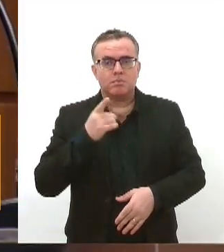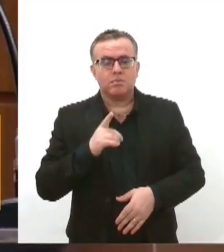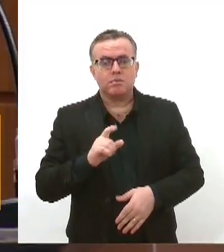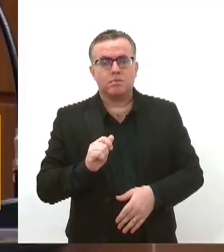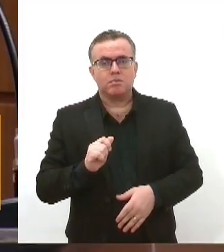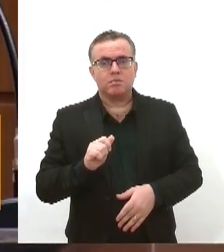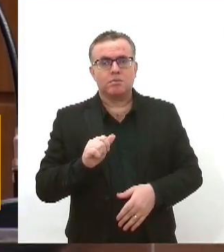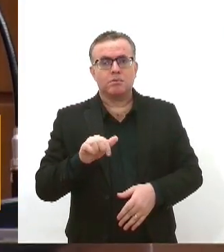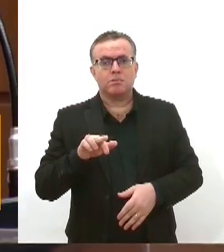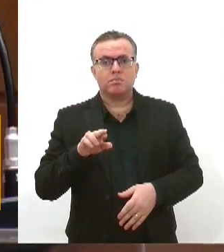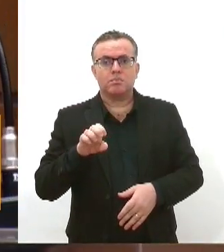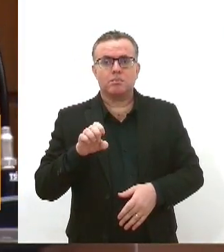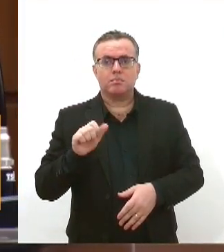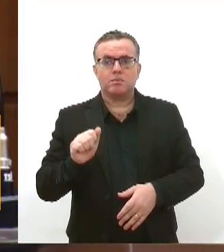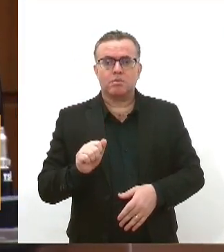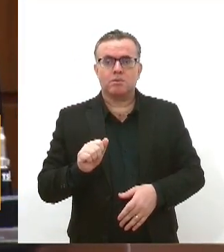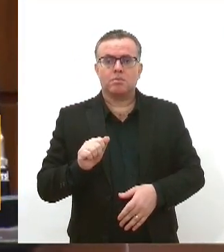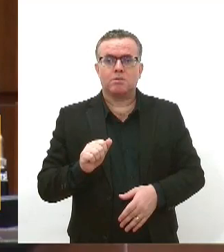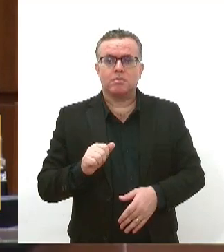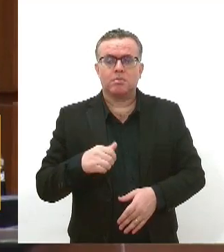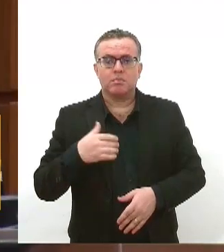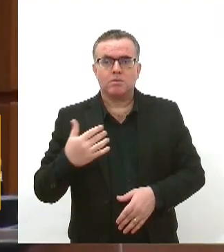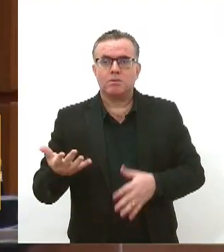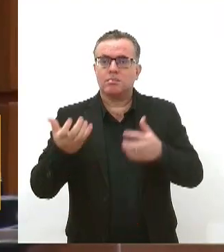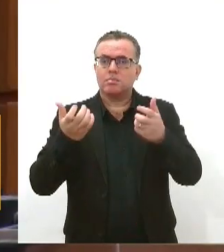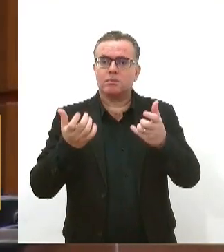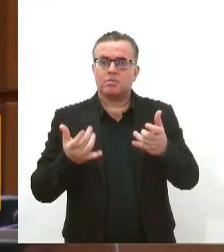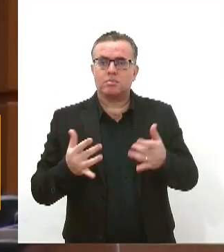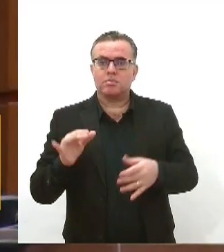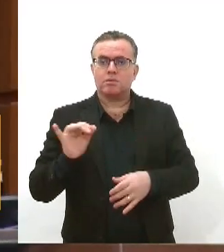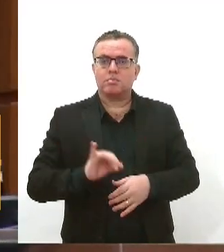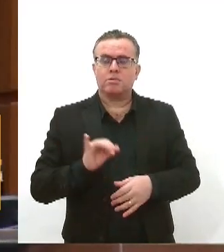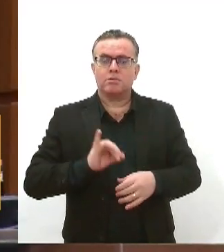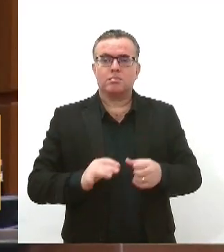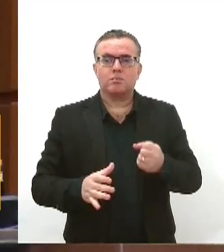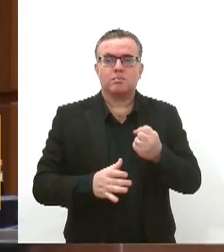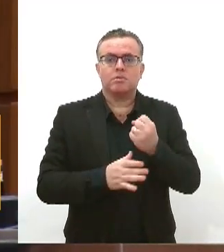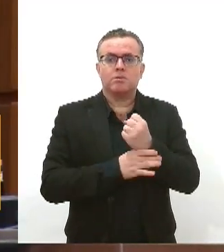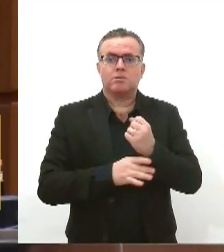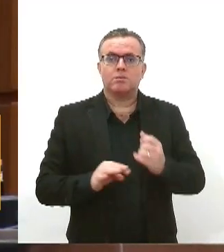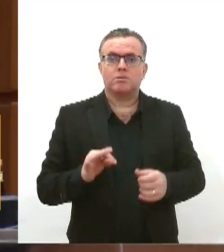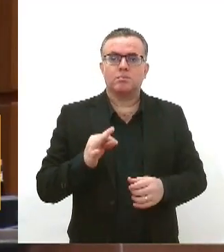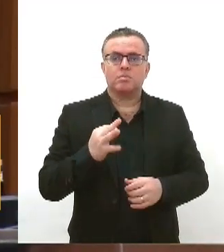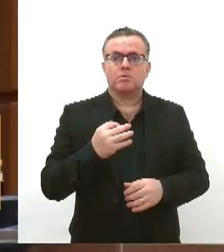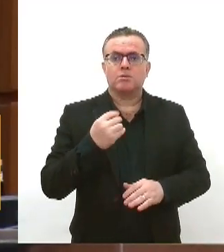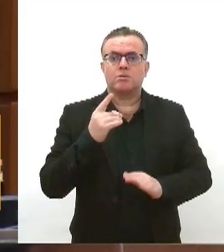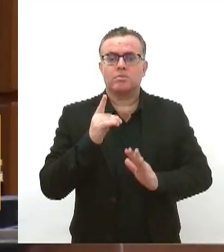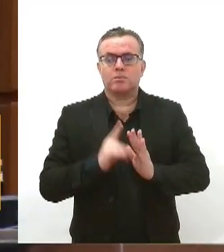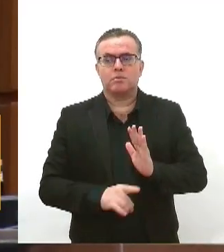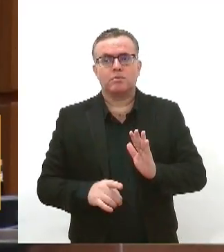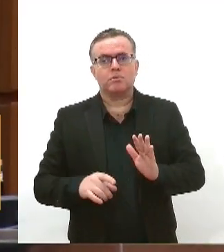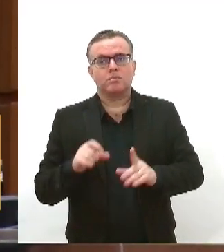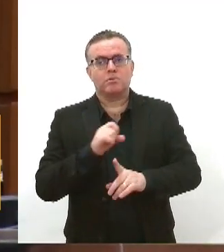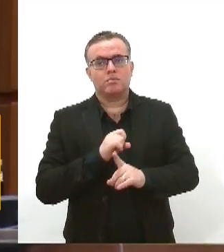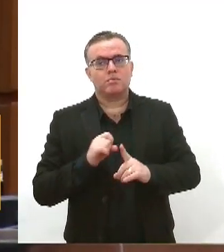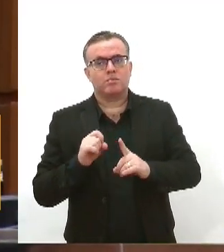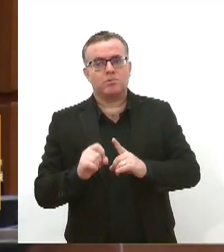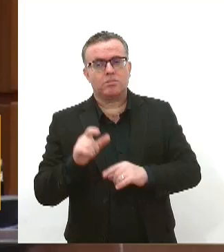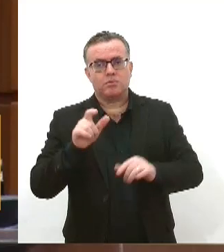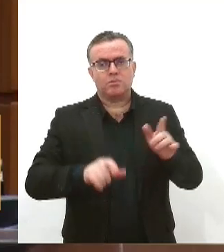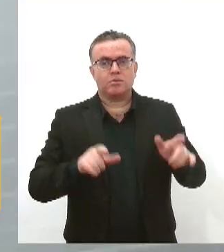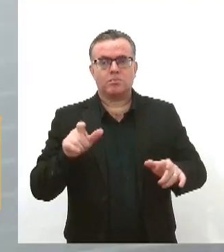A parlamentar falou da importância de assegurar todos os direitos sociais às pessoas que vivem com